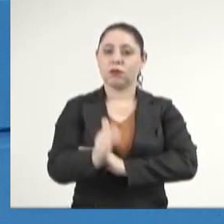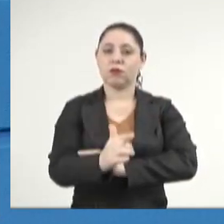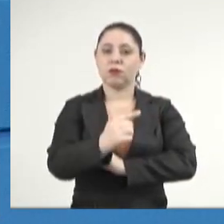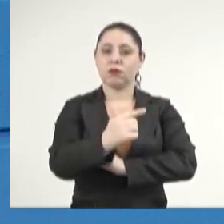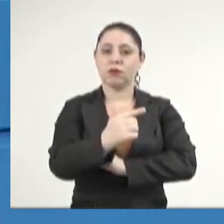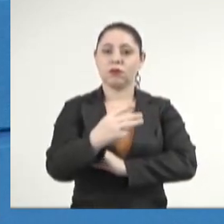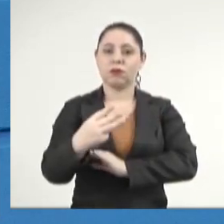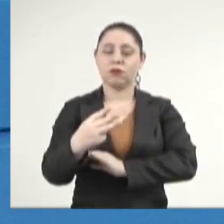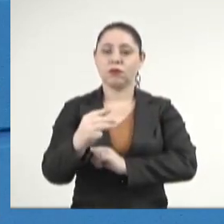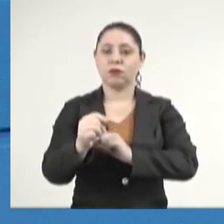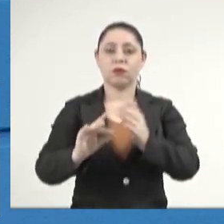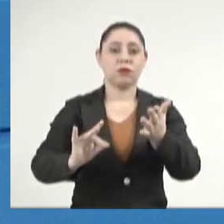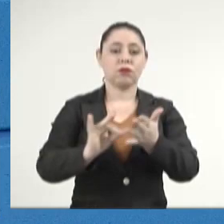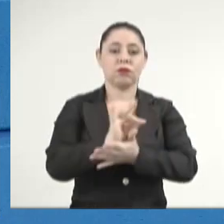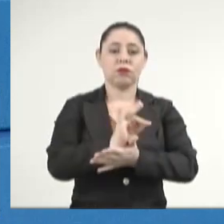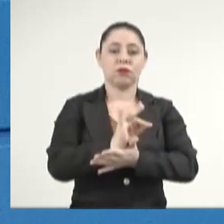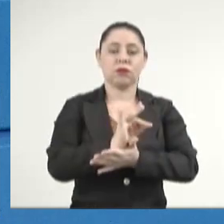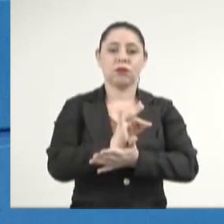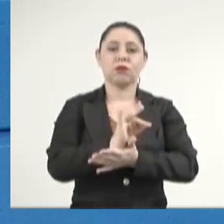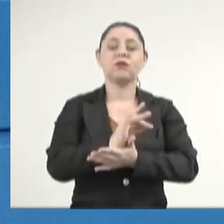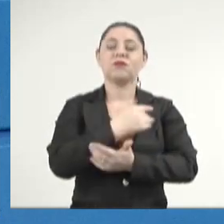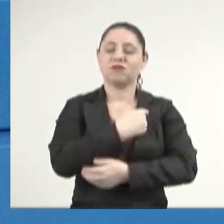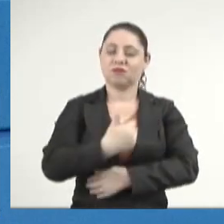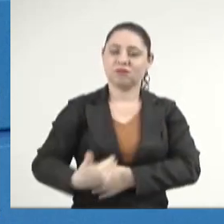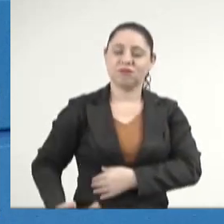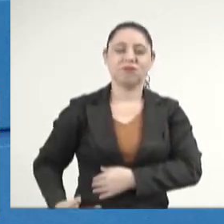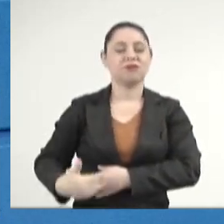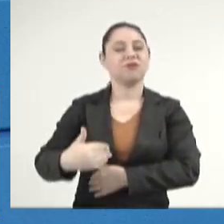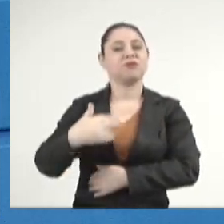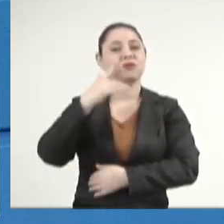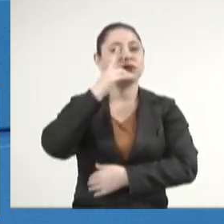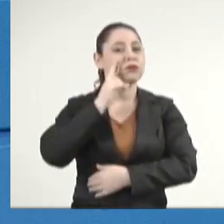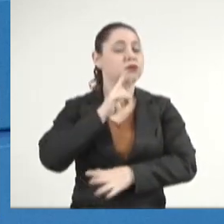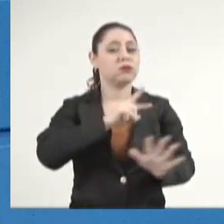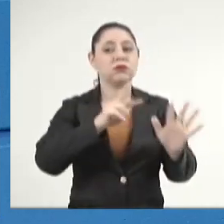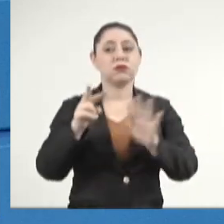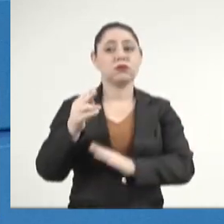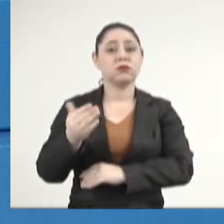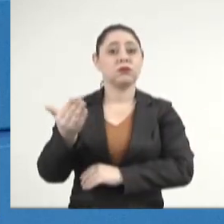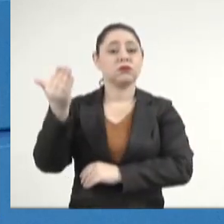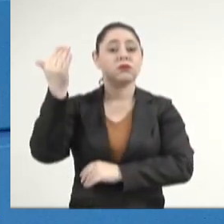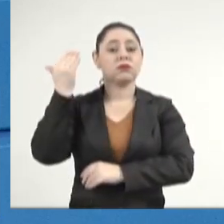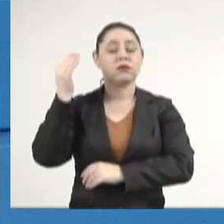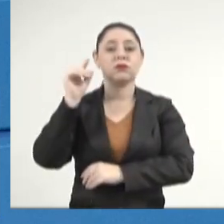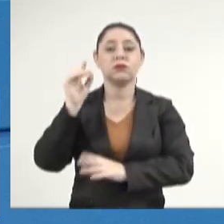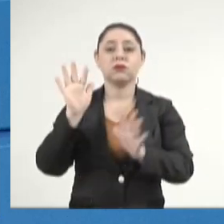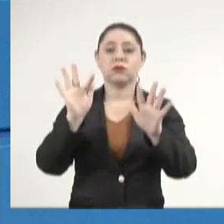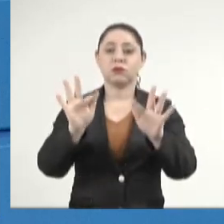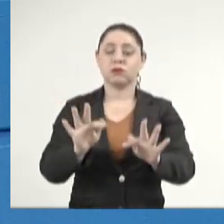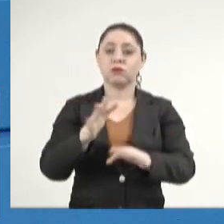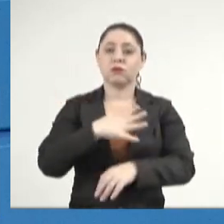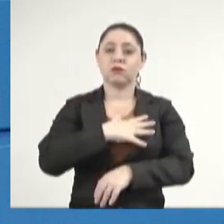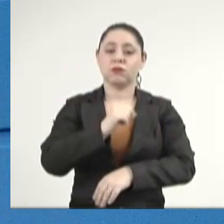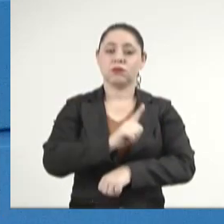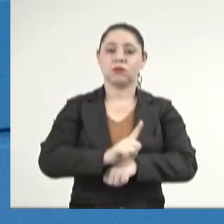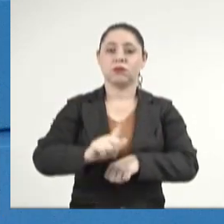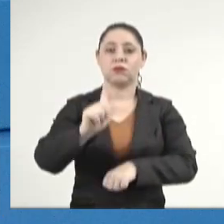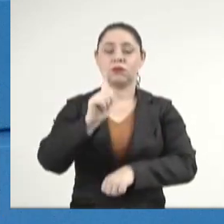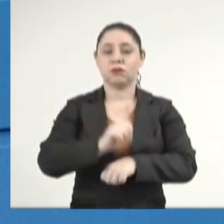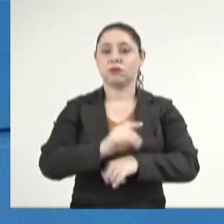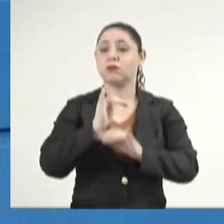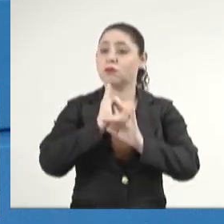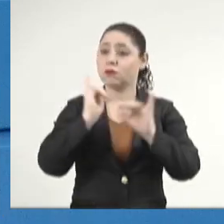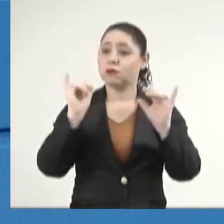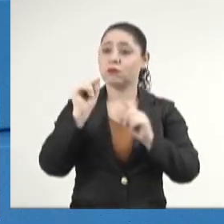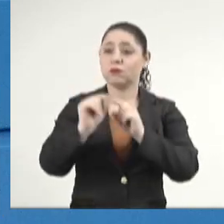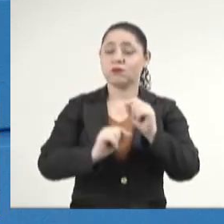6.100/2023, que foi sancionada pelo nosso governador Eduardo Riedel na semana passada, encerrando o agosto lilás, dizer